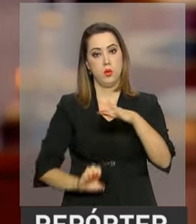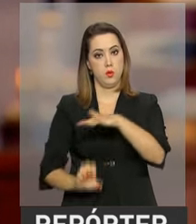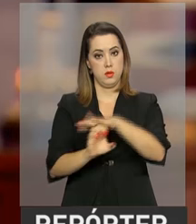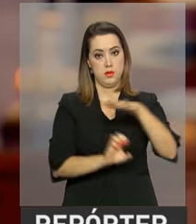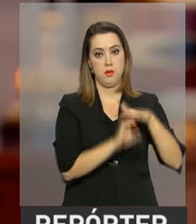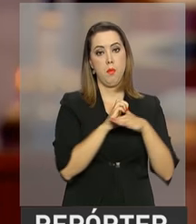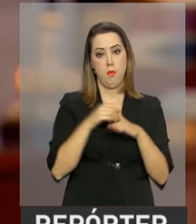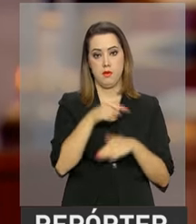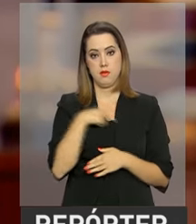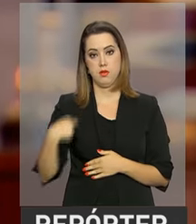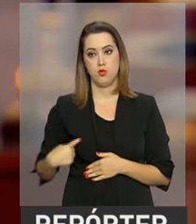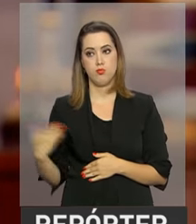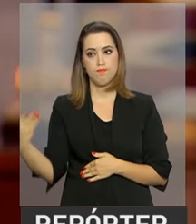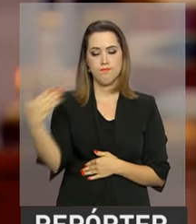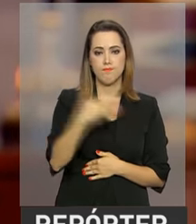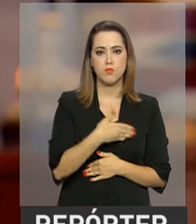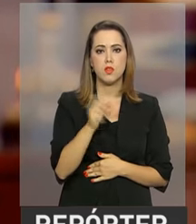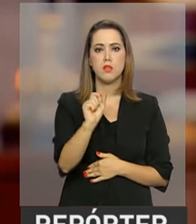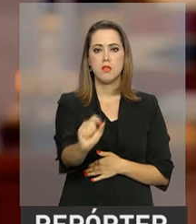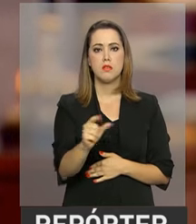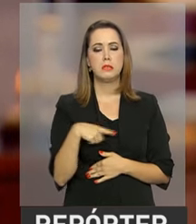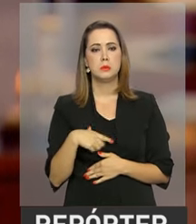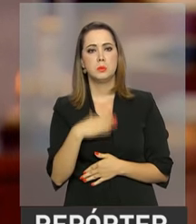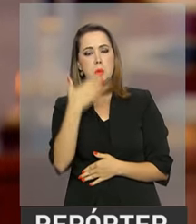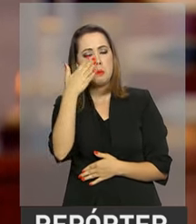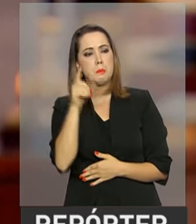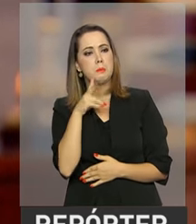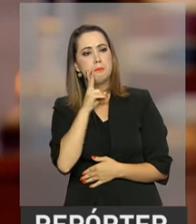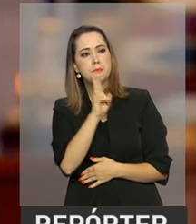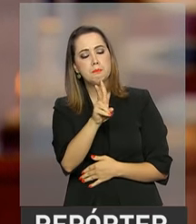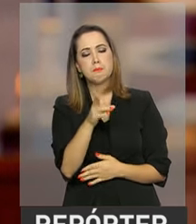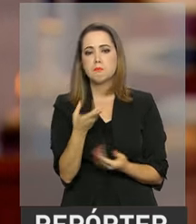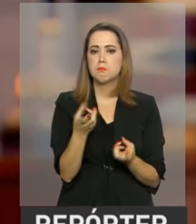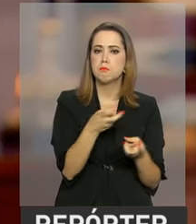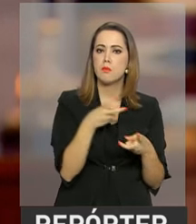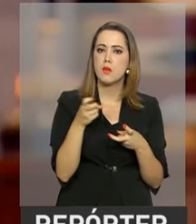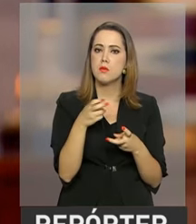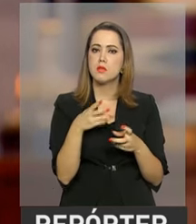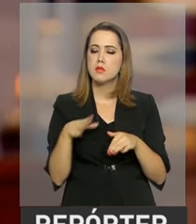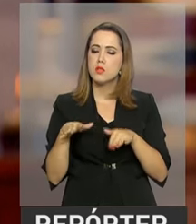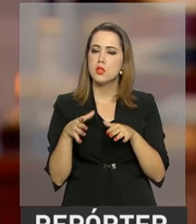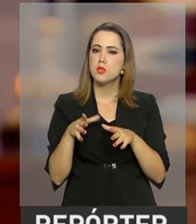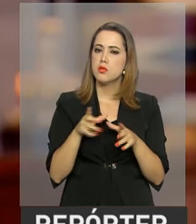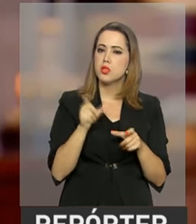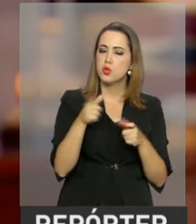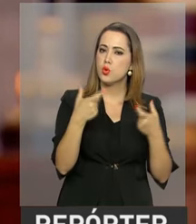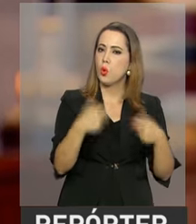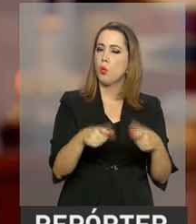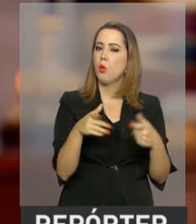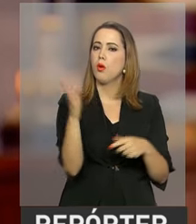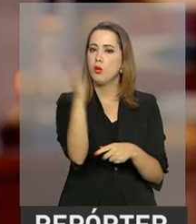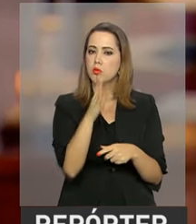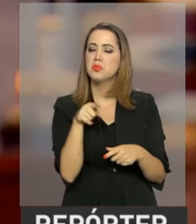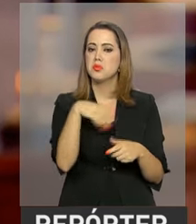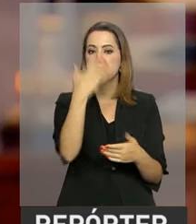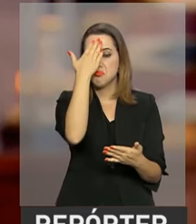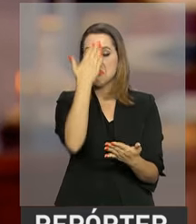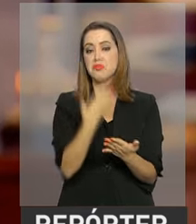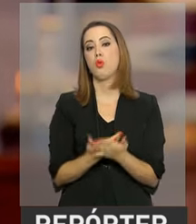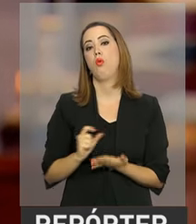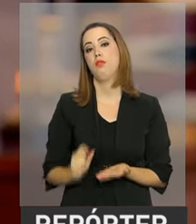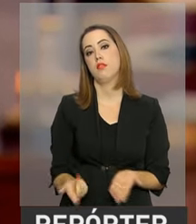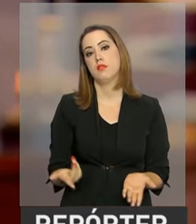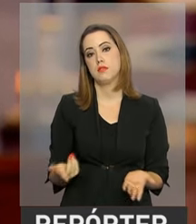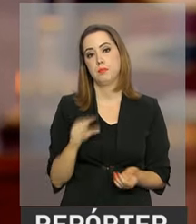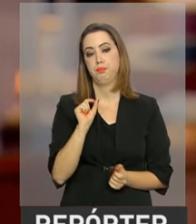comparecem vêm para se certificar de que o ambiente brasileiro vai ser um ambiente de confiança. E eu